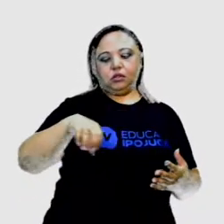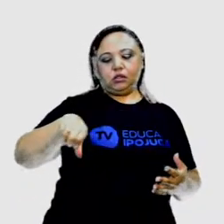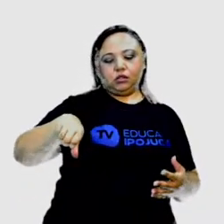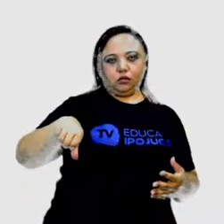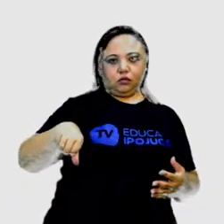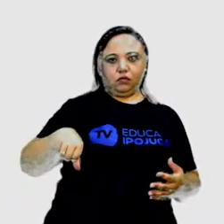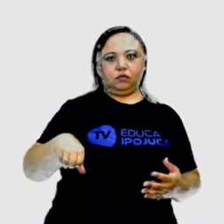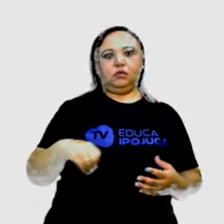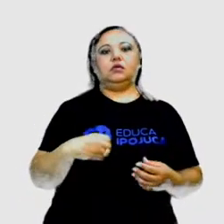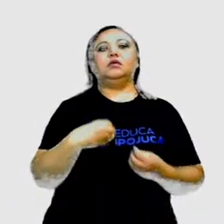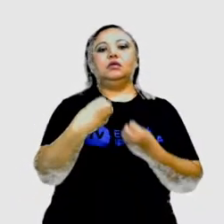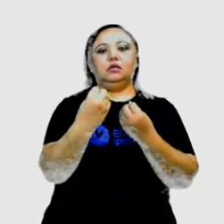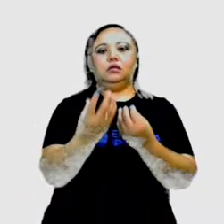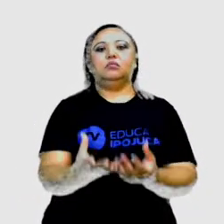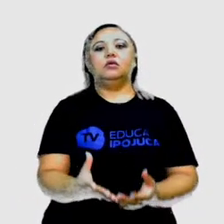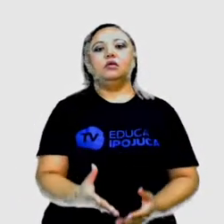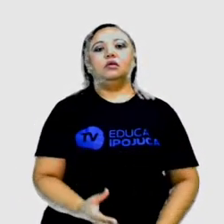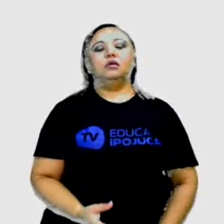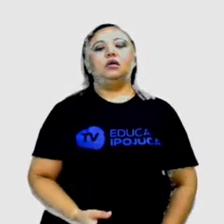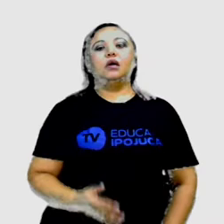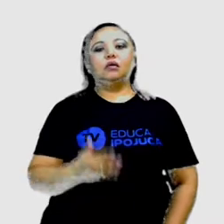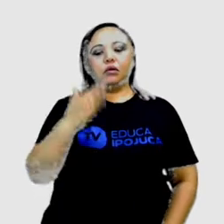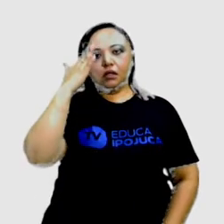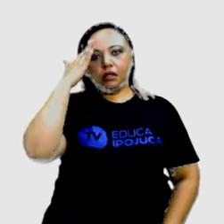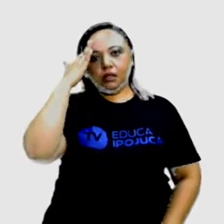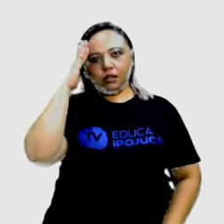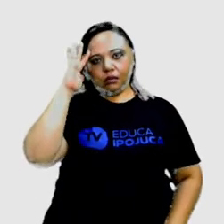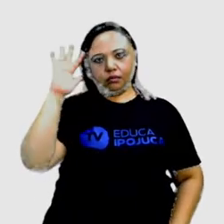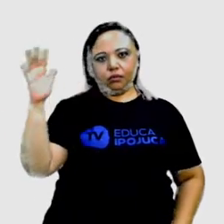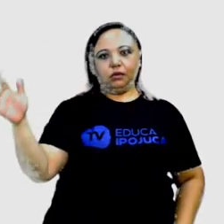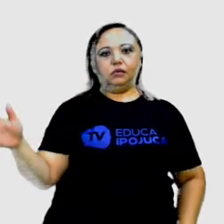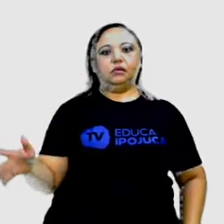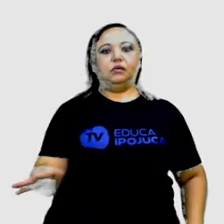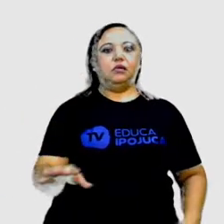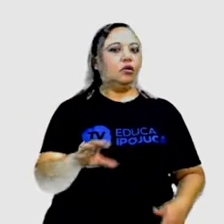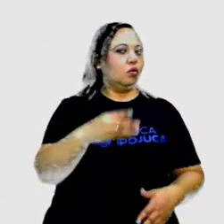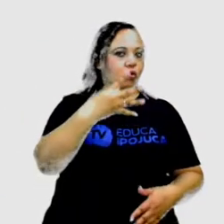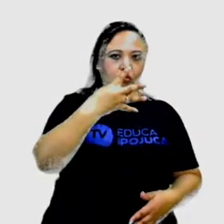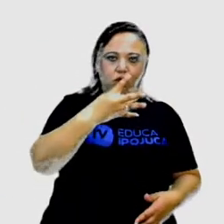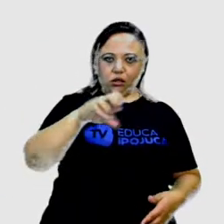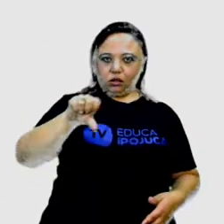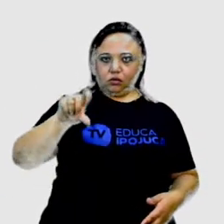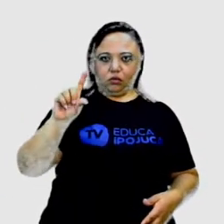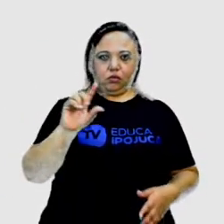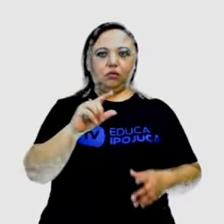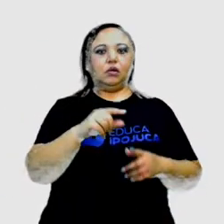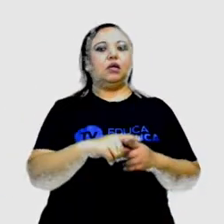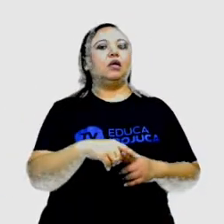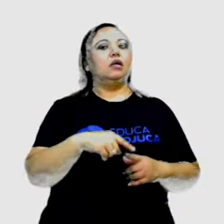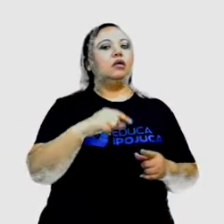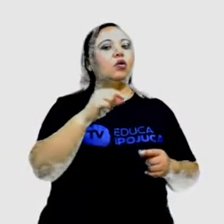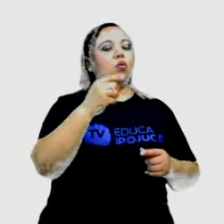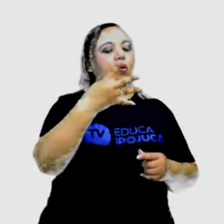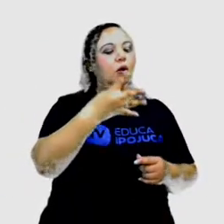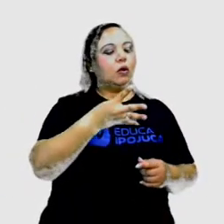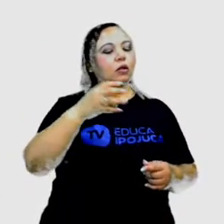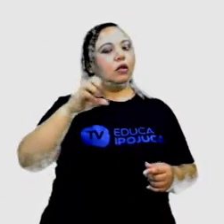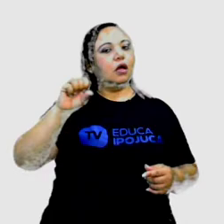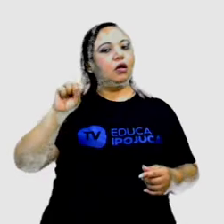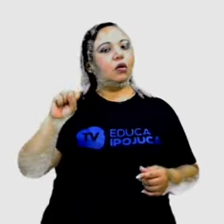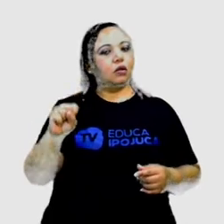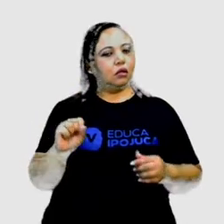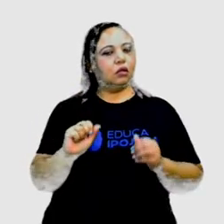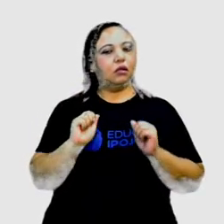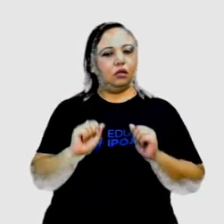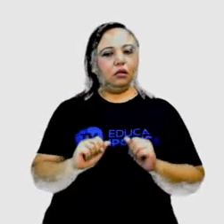sete crianças. Mas imagina agora o seguinte: não são 49 bolinhas, são 48.